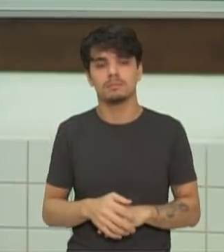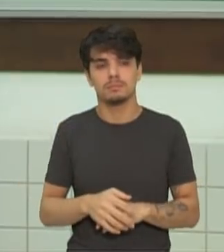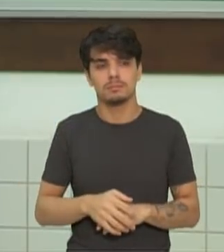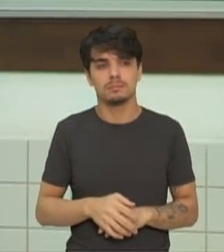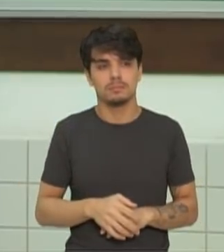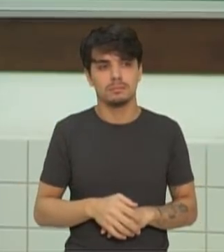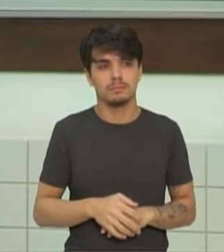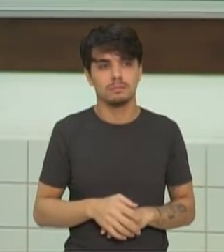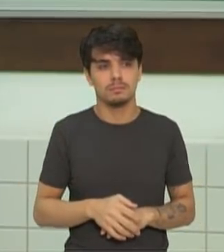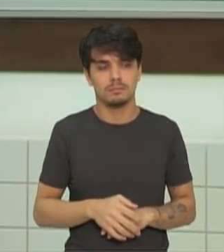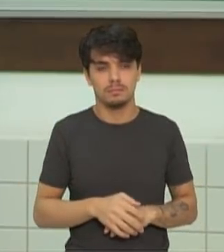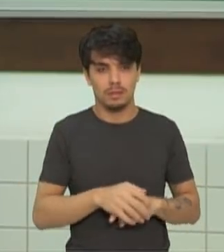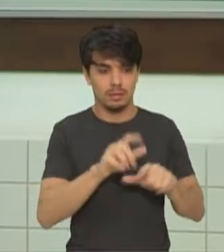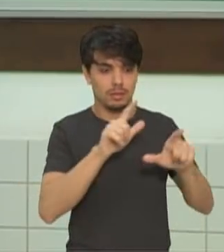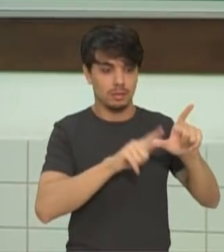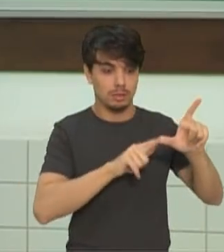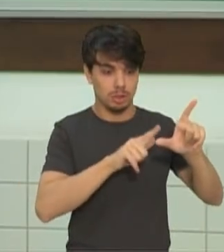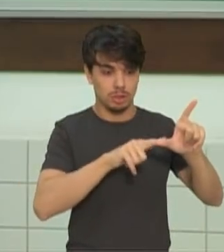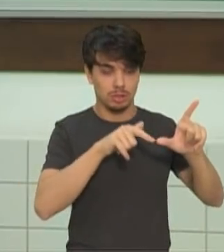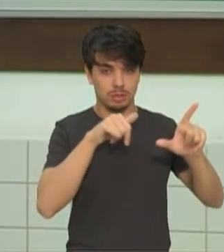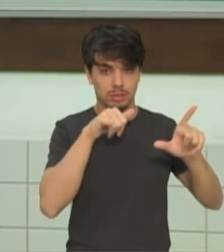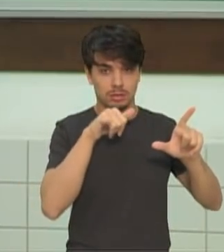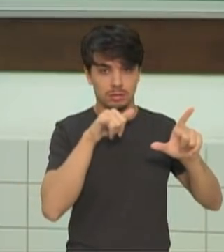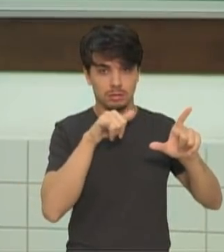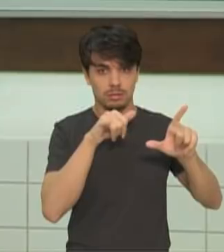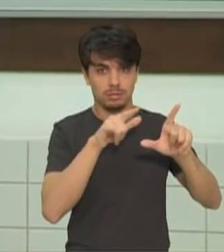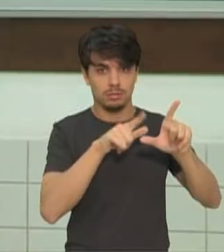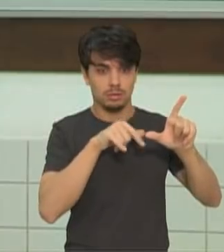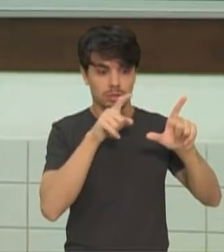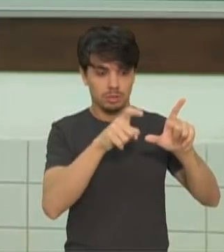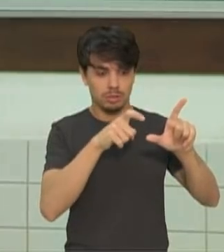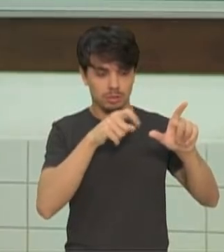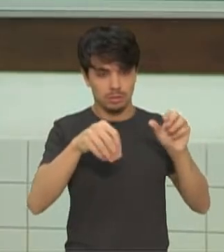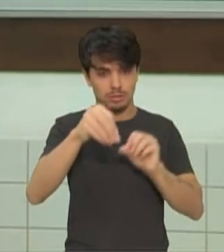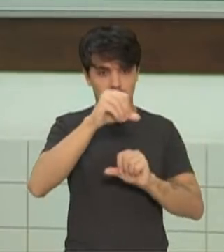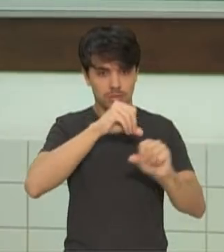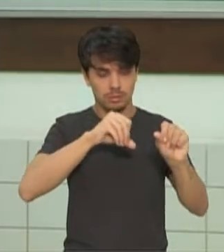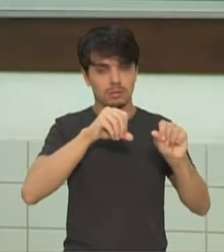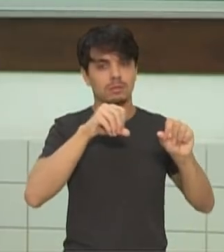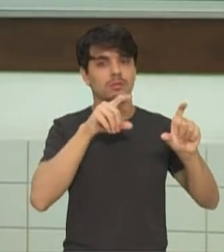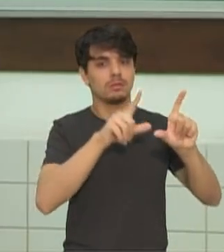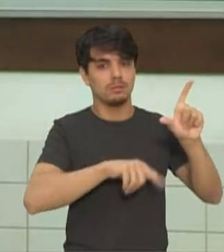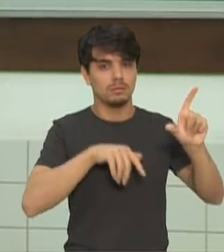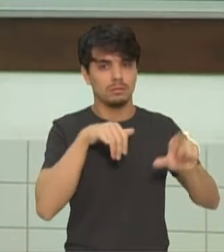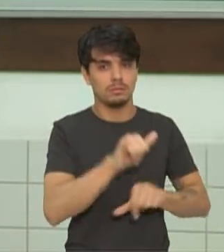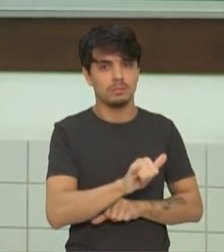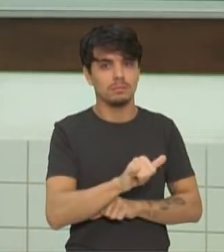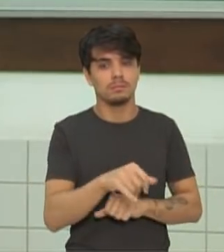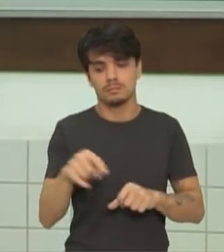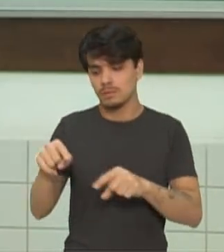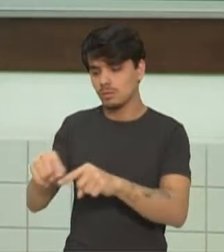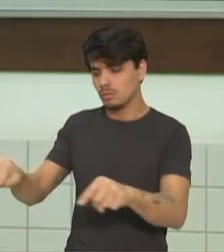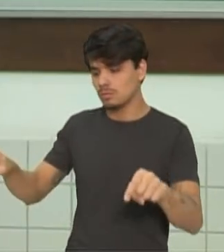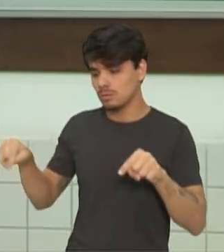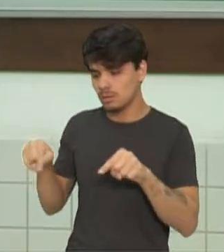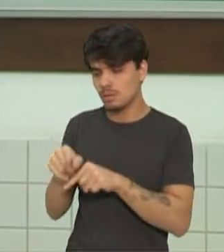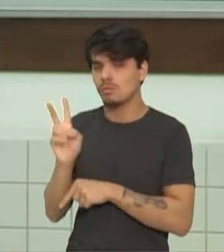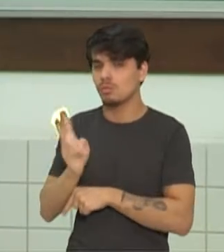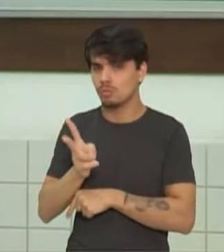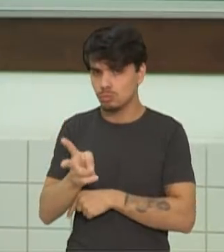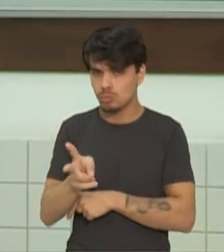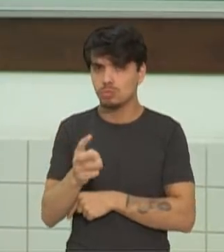vamos isolar o y. Vamos ver como é que fica? Vamos fazer então com calma, tá bom? O terreno é o mesmo. O terreno